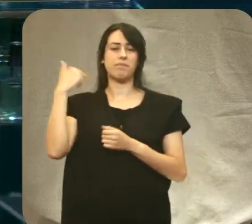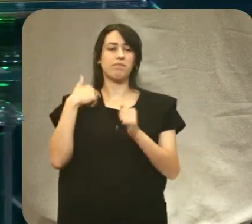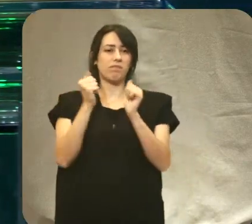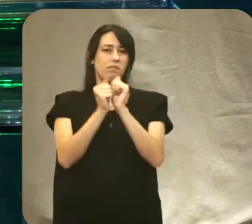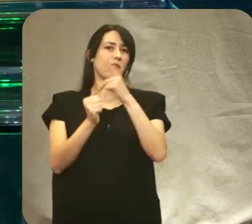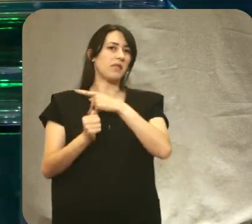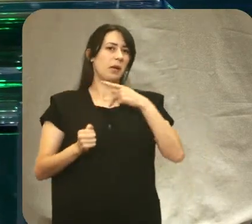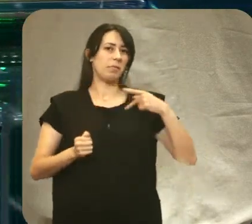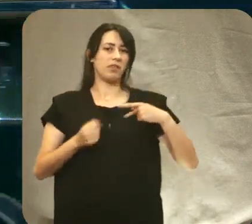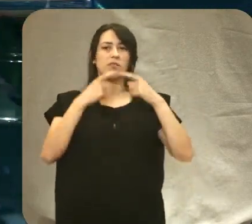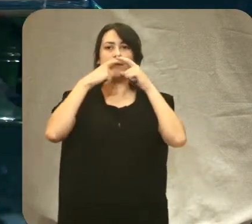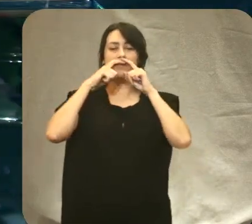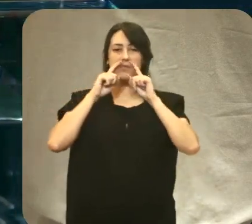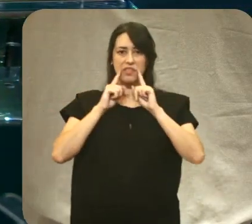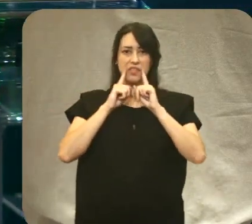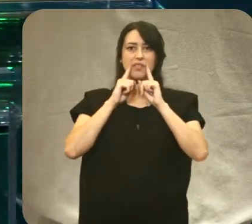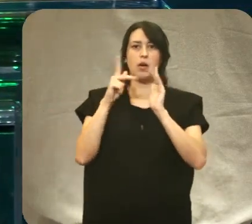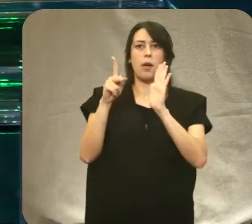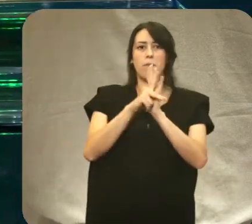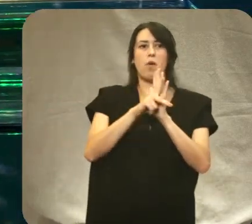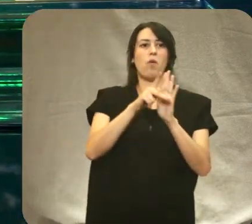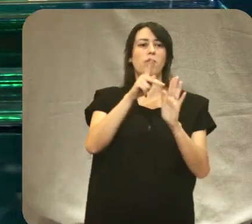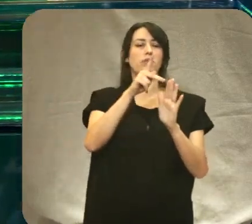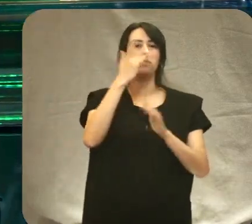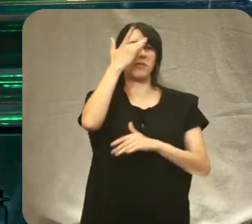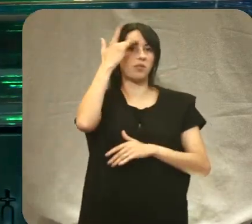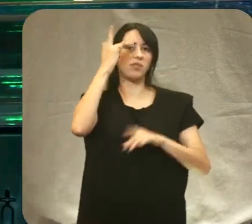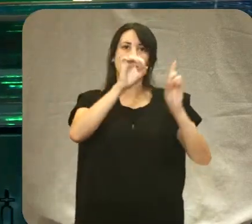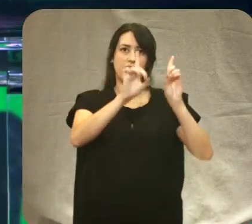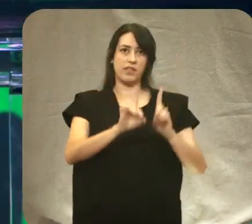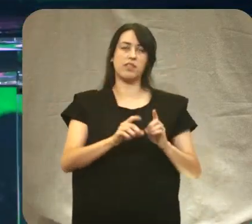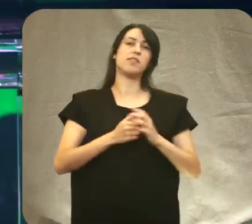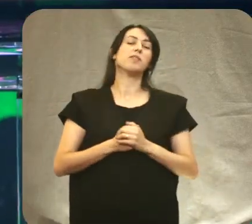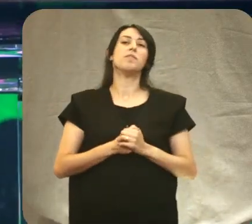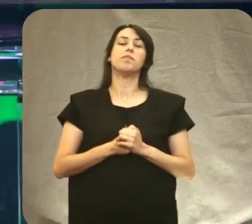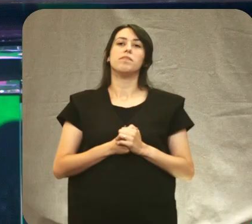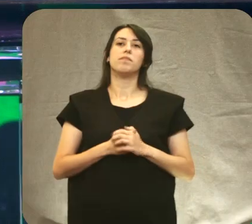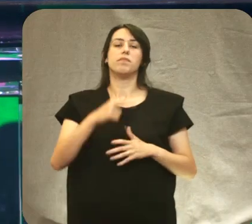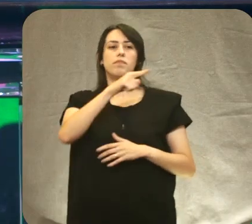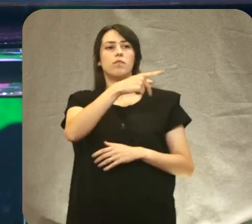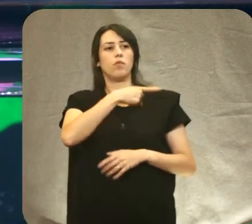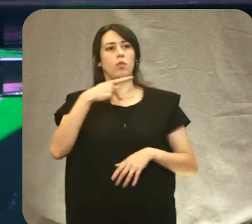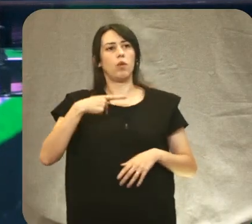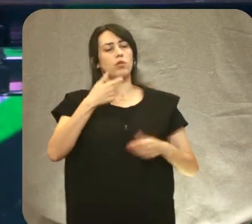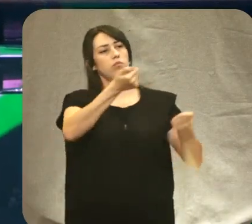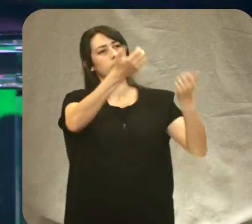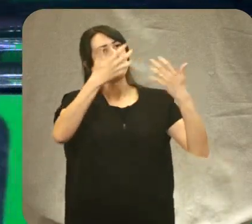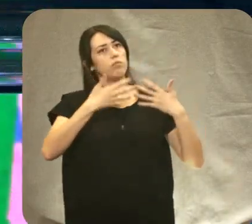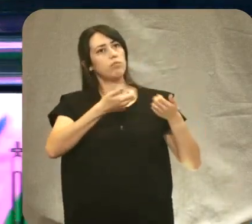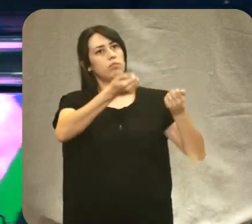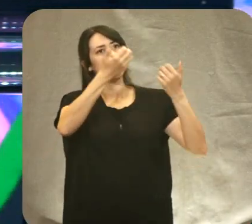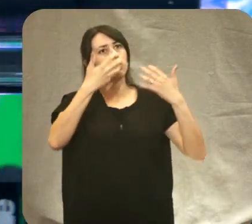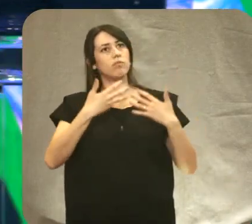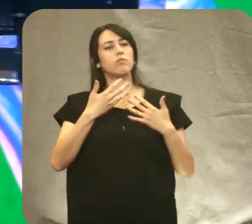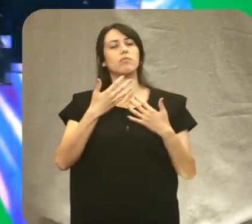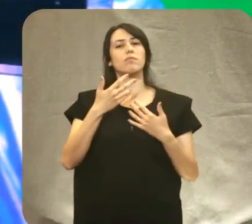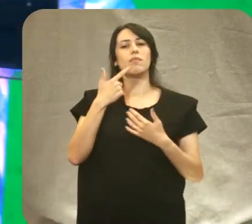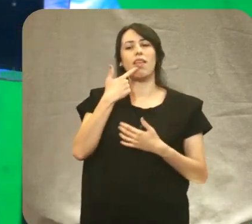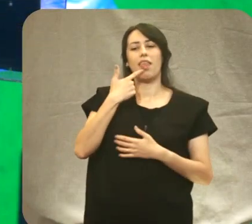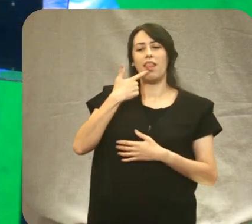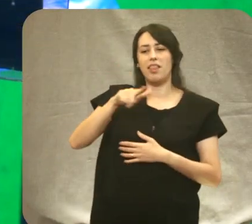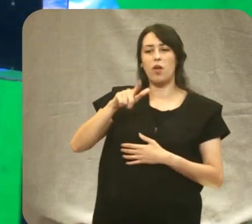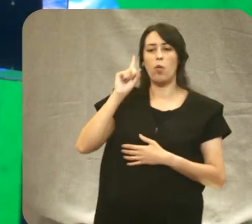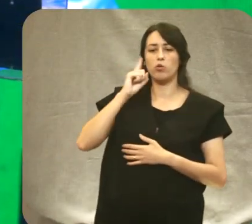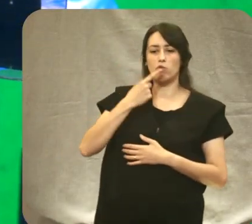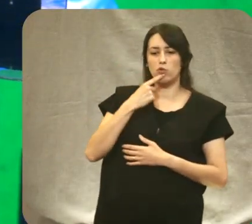aqui, dos especiais, e ele estava me falando que tinha algo na língua dos surdos que o incomodava.